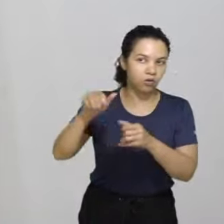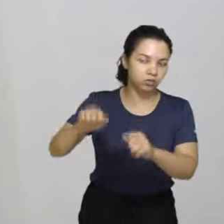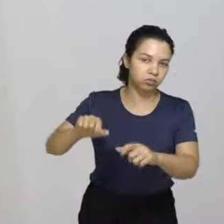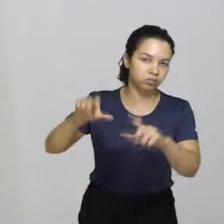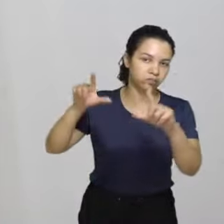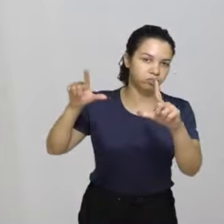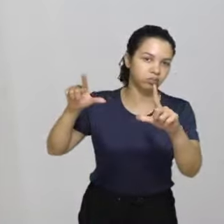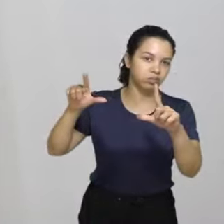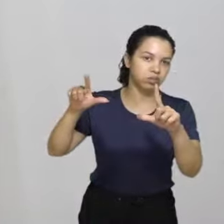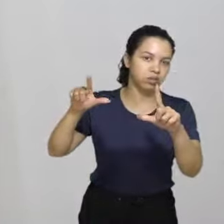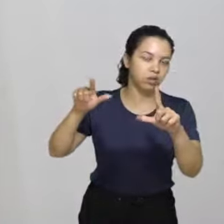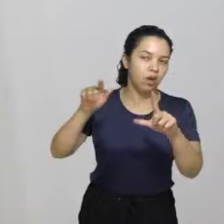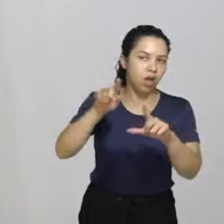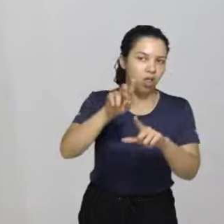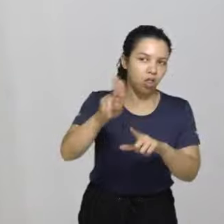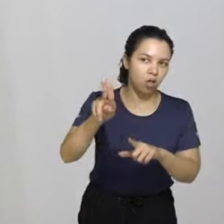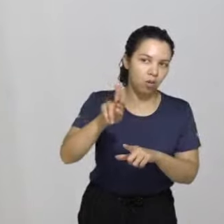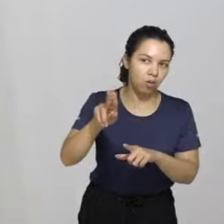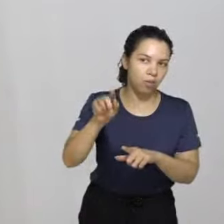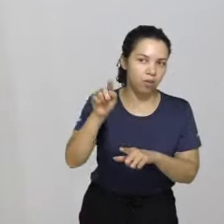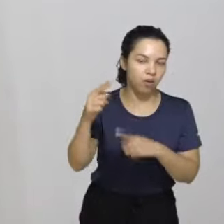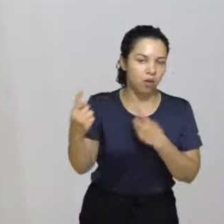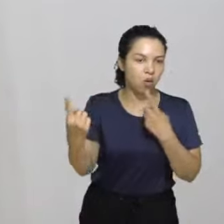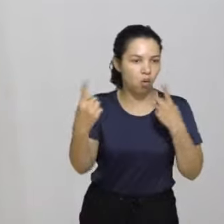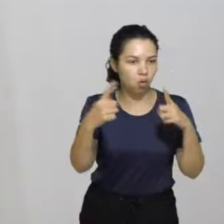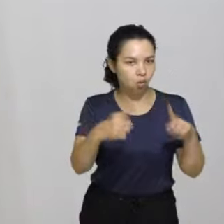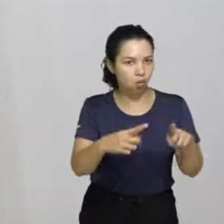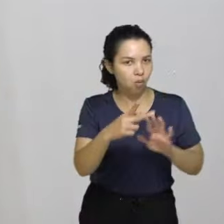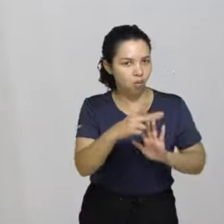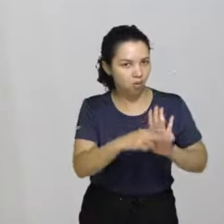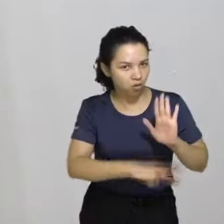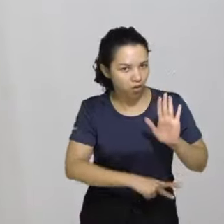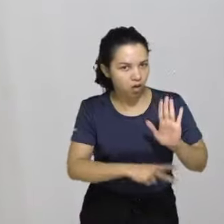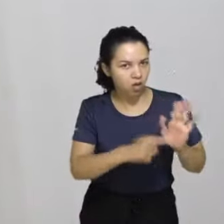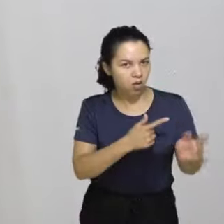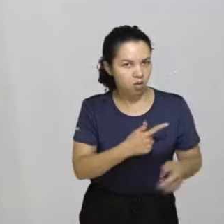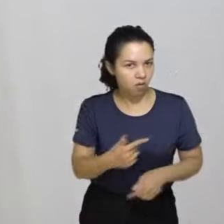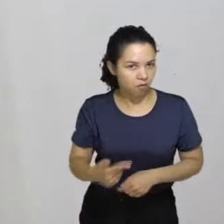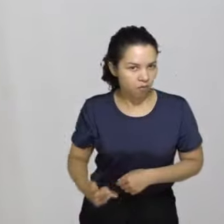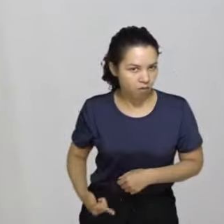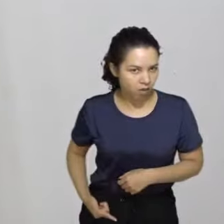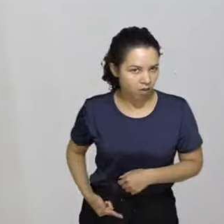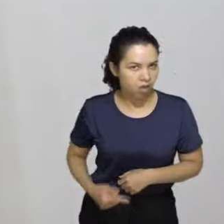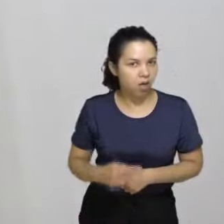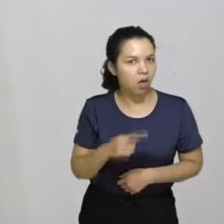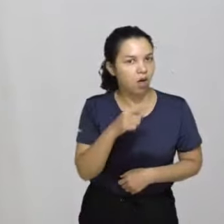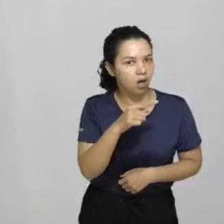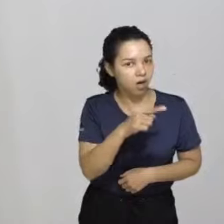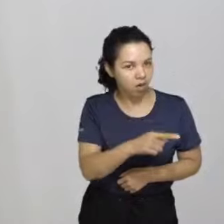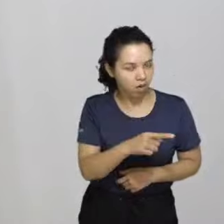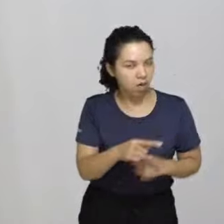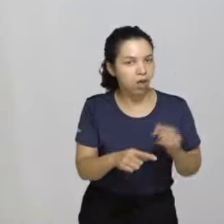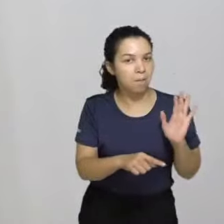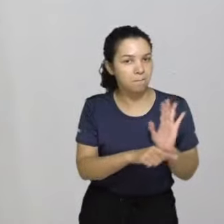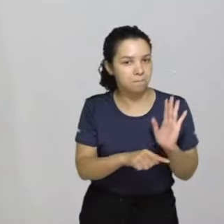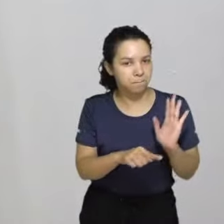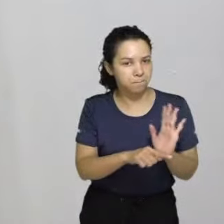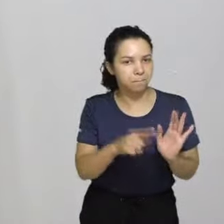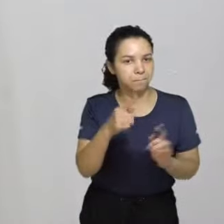o projeto do governo é a favor dos 14%. Quem